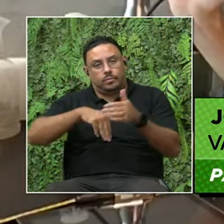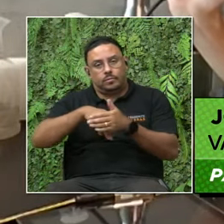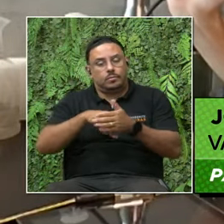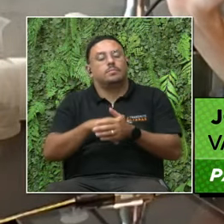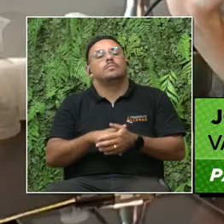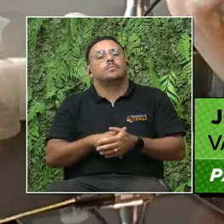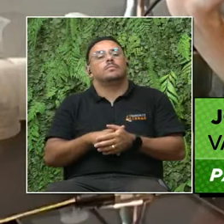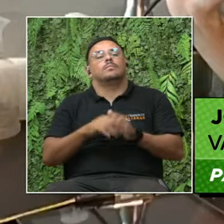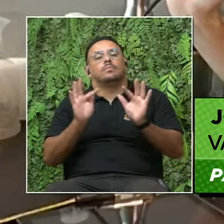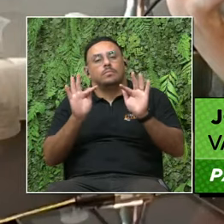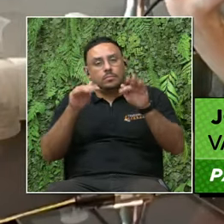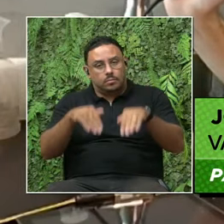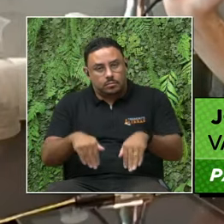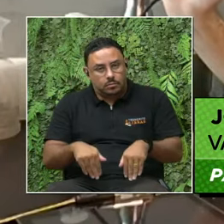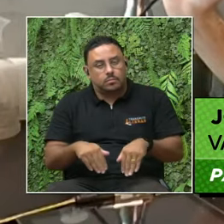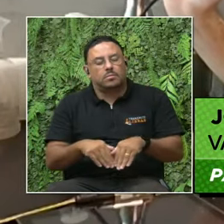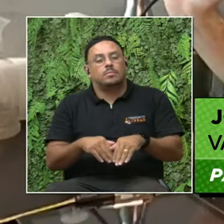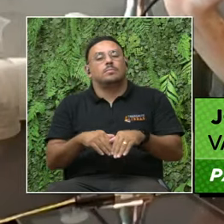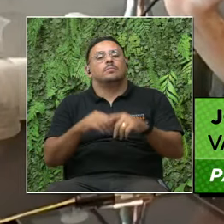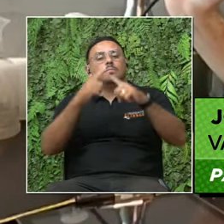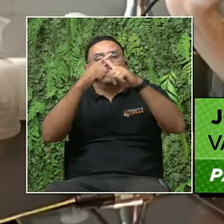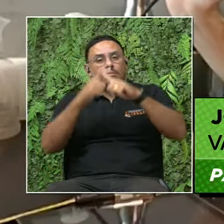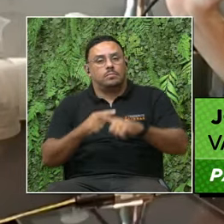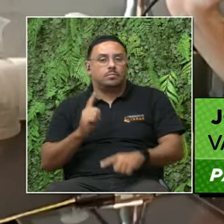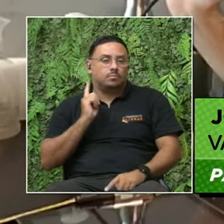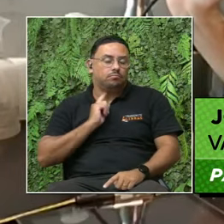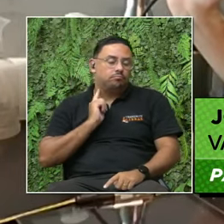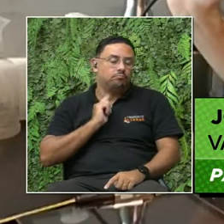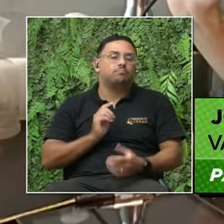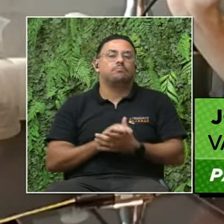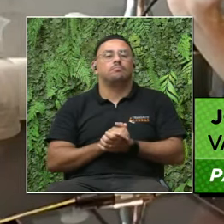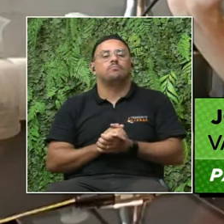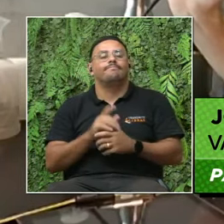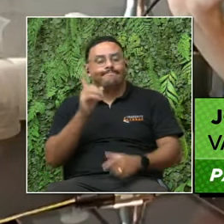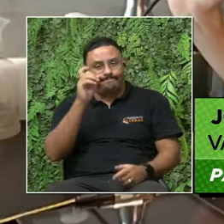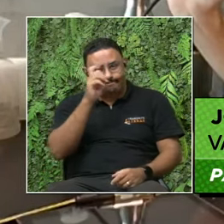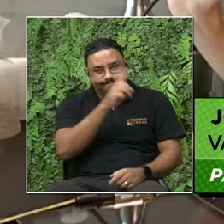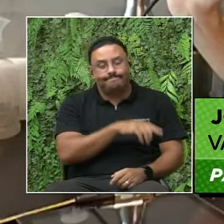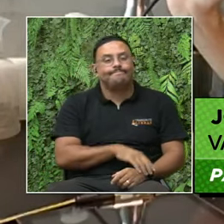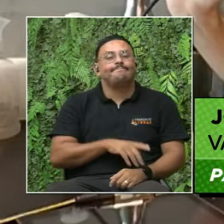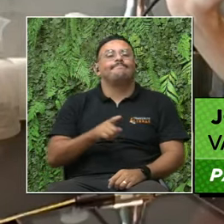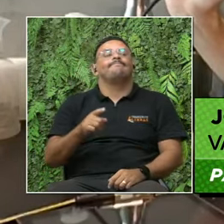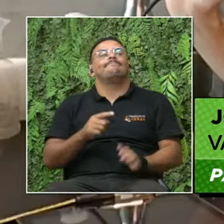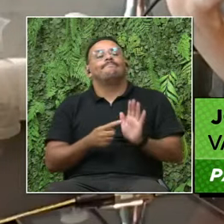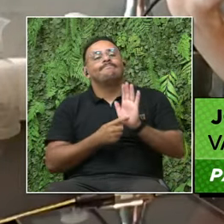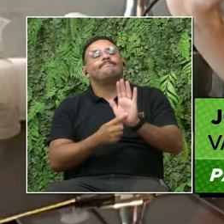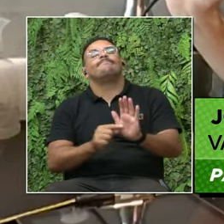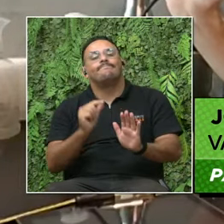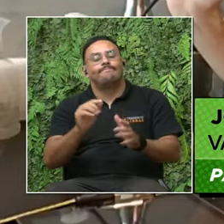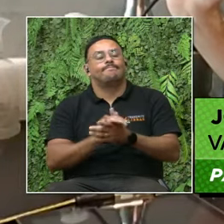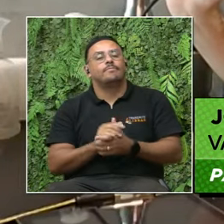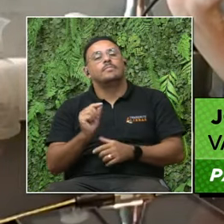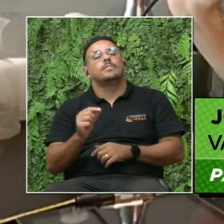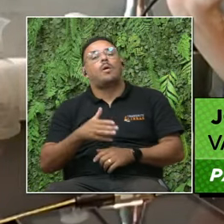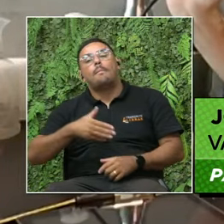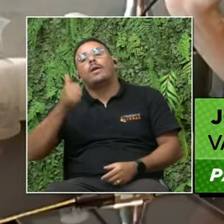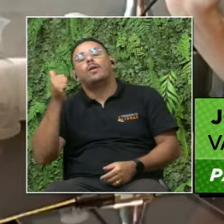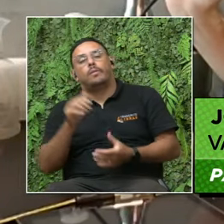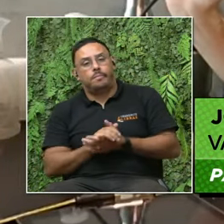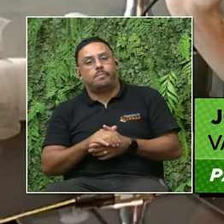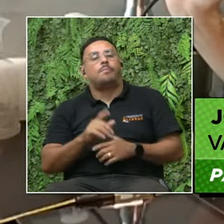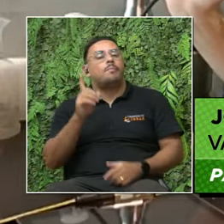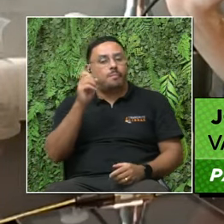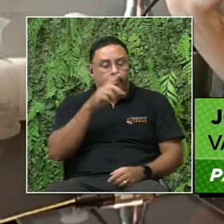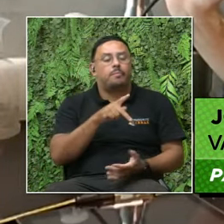uma grande final de Campeonato Mineiro com Se tá difícil né você apontar aqui um favorito E é